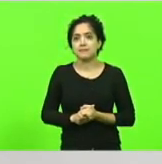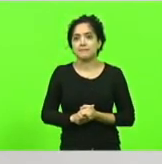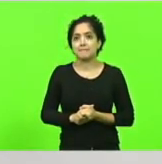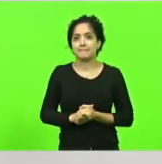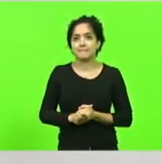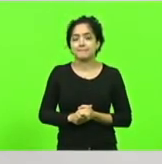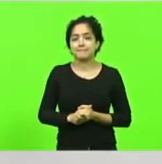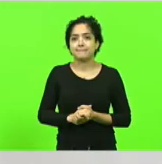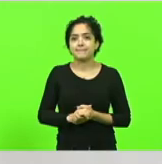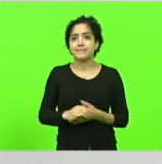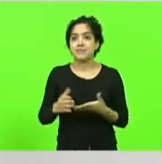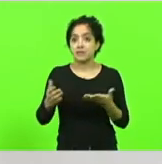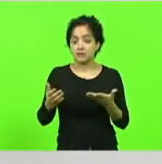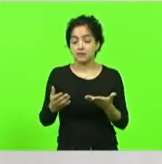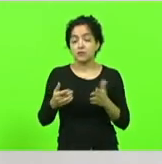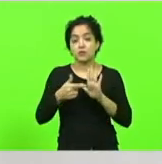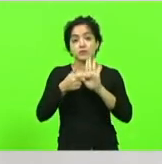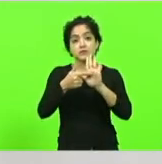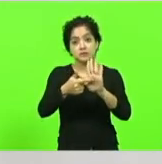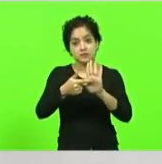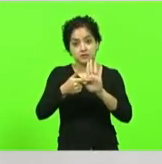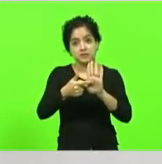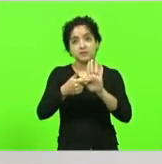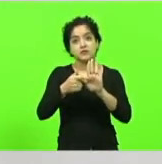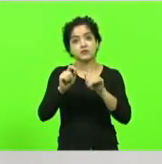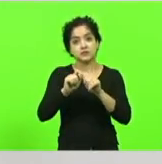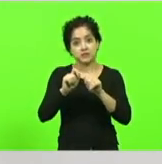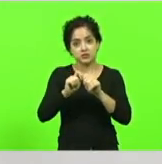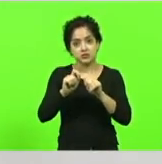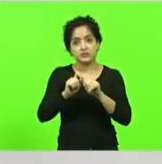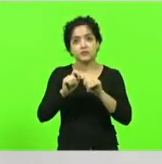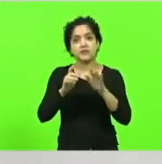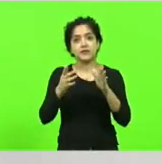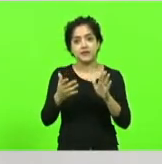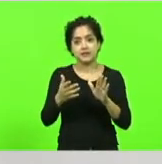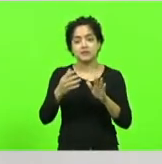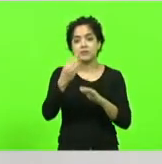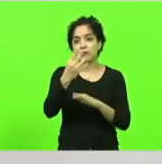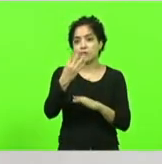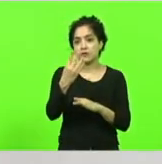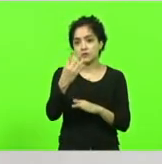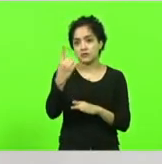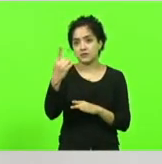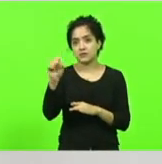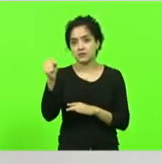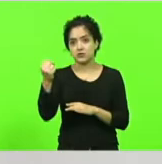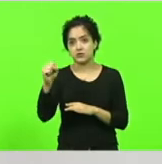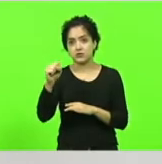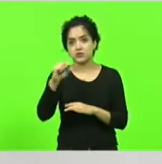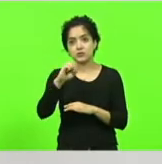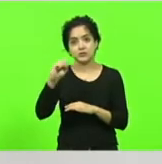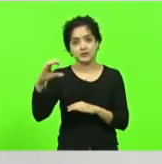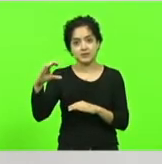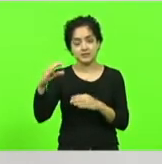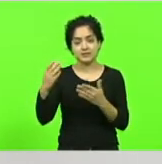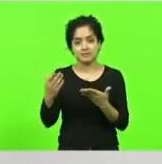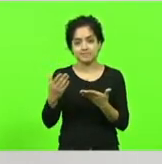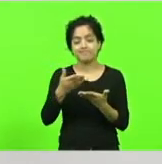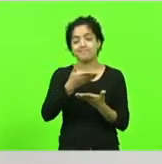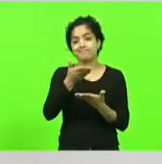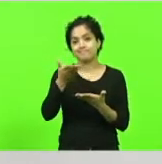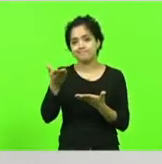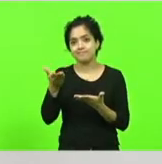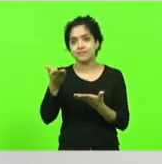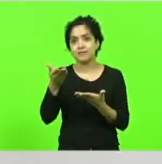E olha quantas indicações nós fizemos para a nossa Serra Dona Francisca, para 418. É isso aí, Piraberaba. Tá? Quando